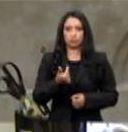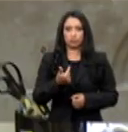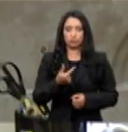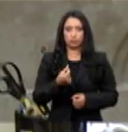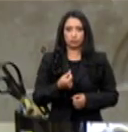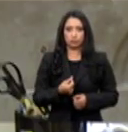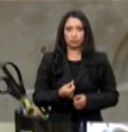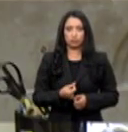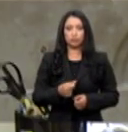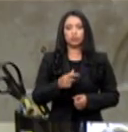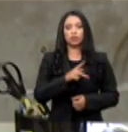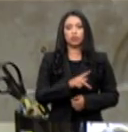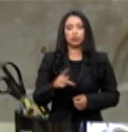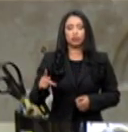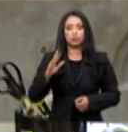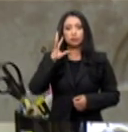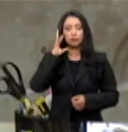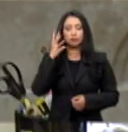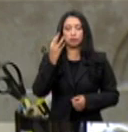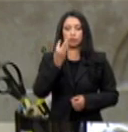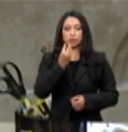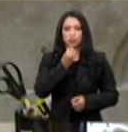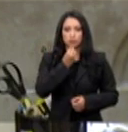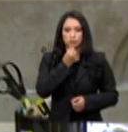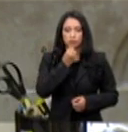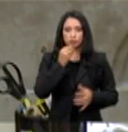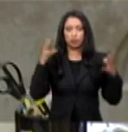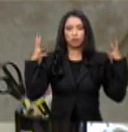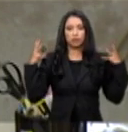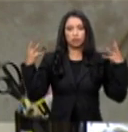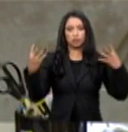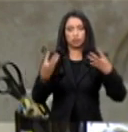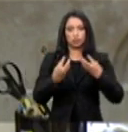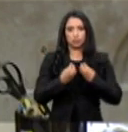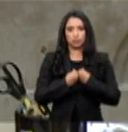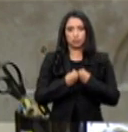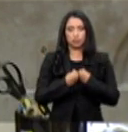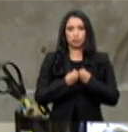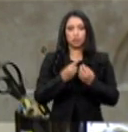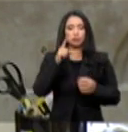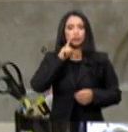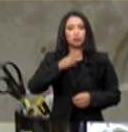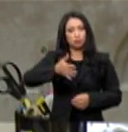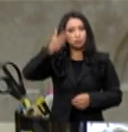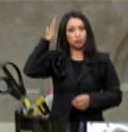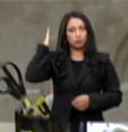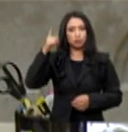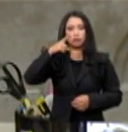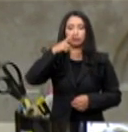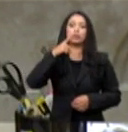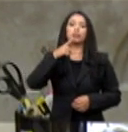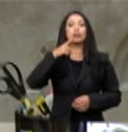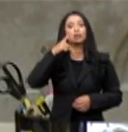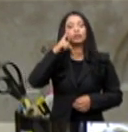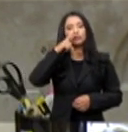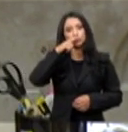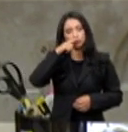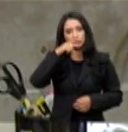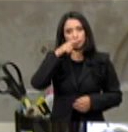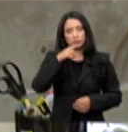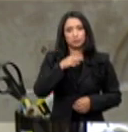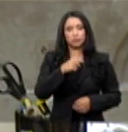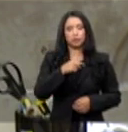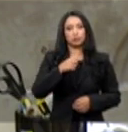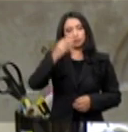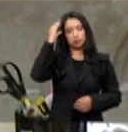do senhor ministro Dias Toffoli, presentes à sessão os senhores ministros Marco Aurélio, Gilmar Mendes, Ricardo Lewandowski, Luiz Fux, Rosa